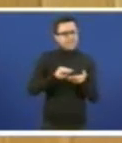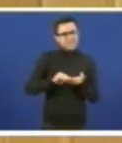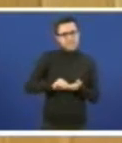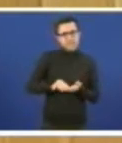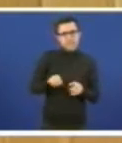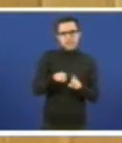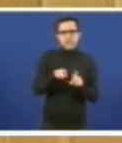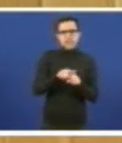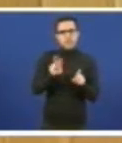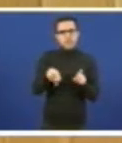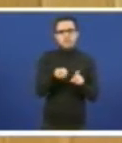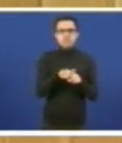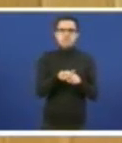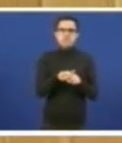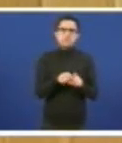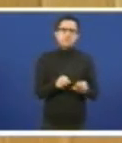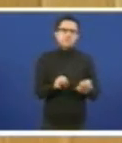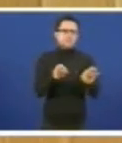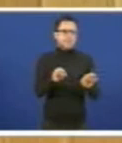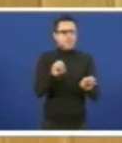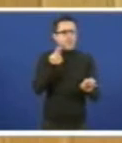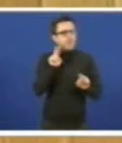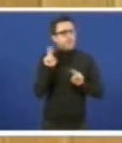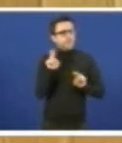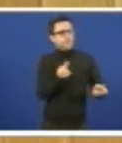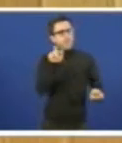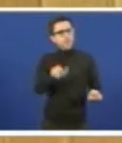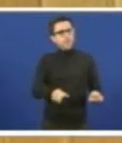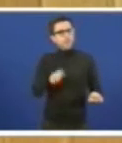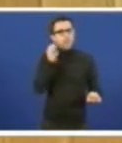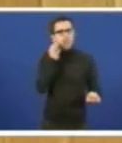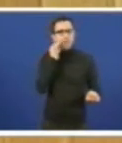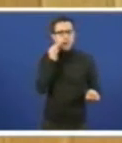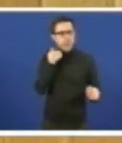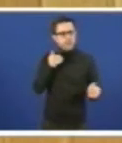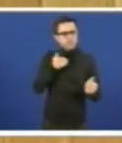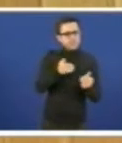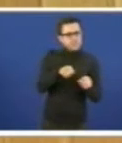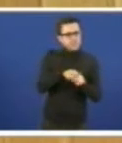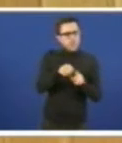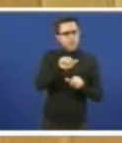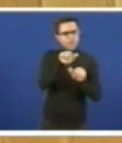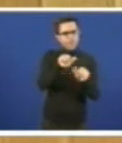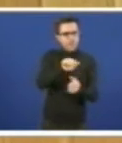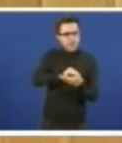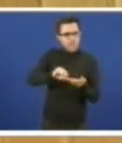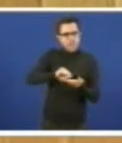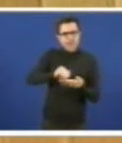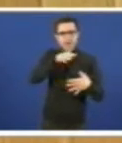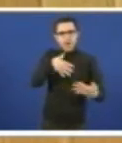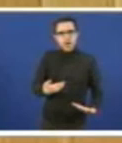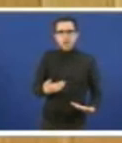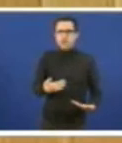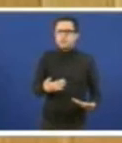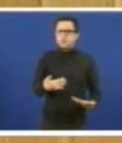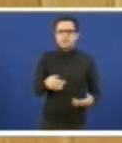unha magnífica ocasión para ver como unha muller se achega a unha forma de escrita que aínda hoxe non é habitual